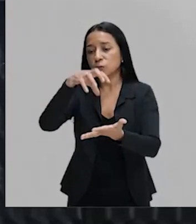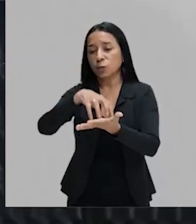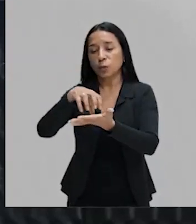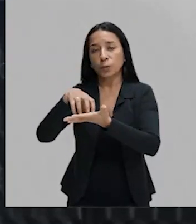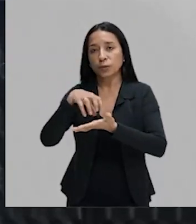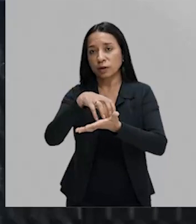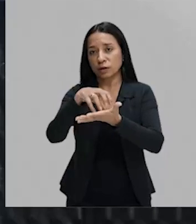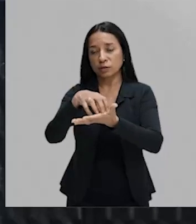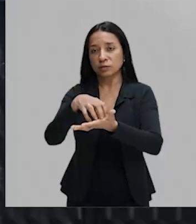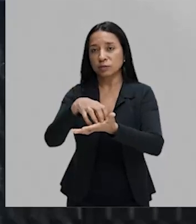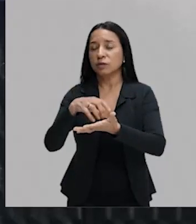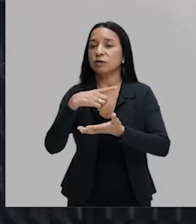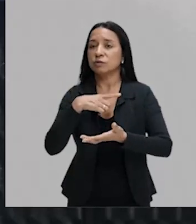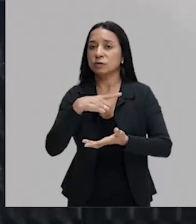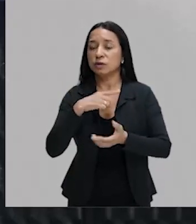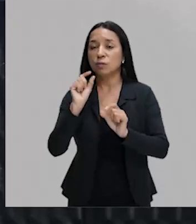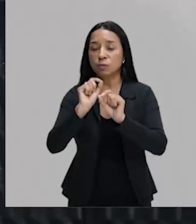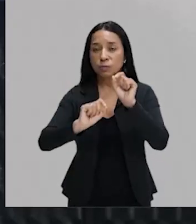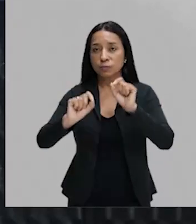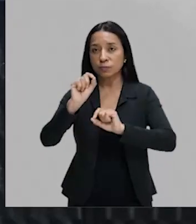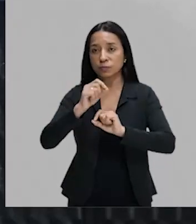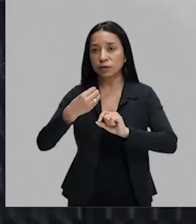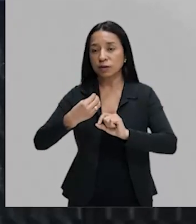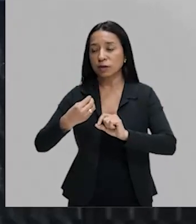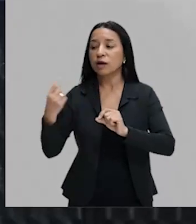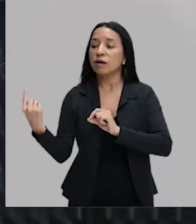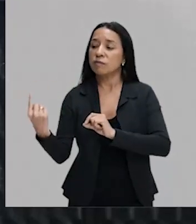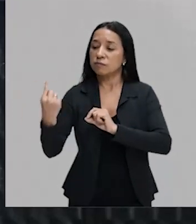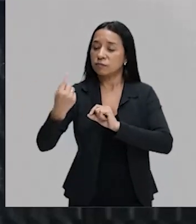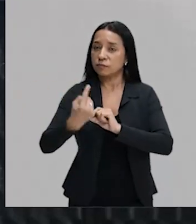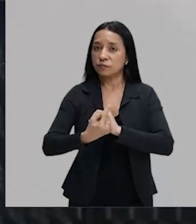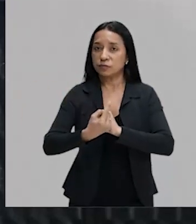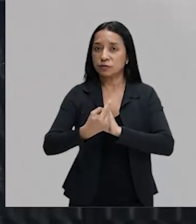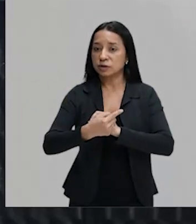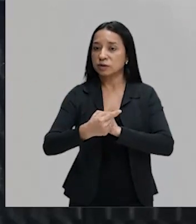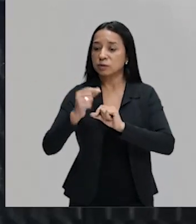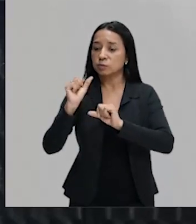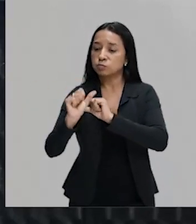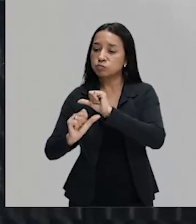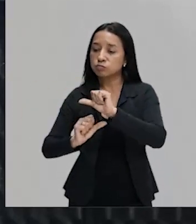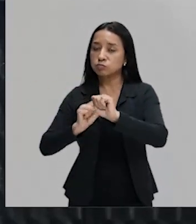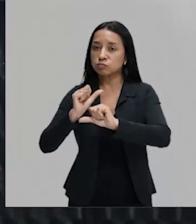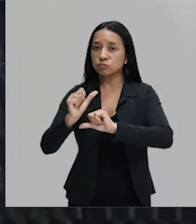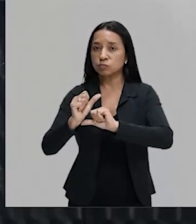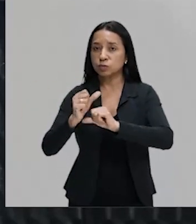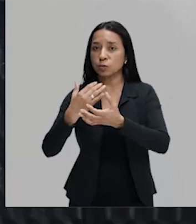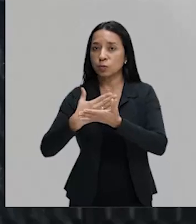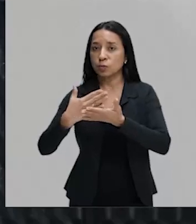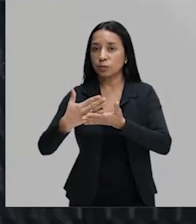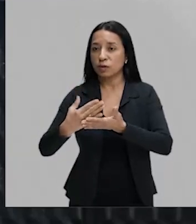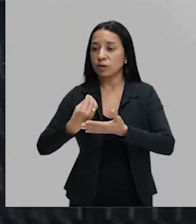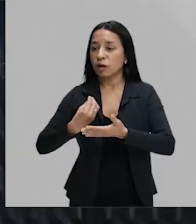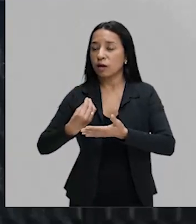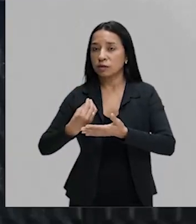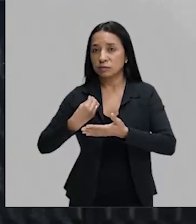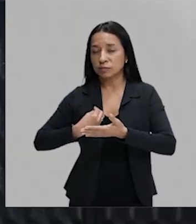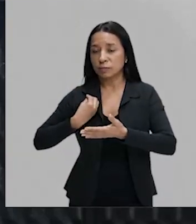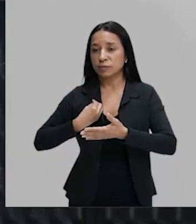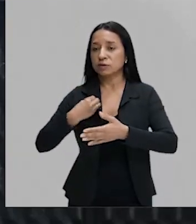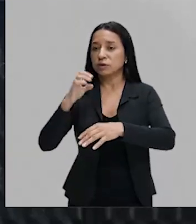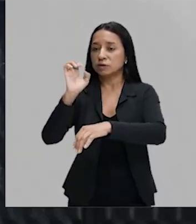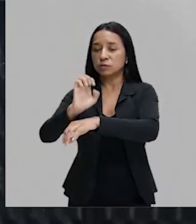que vai viabilizar a vida do imigrante a partir do quê? A partir da presença do Estado. O